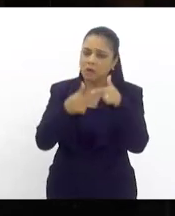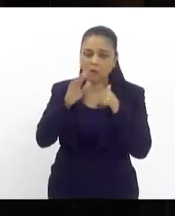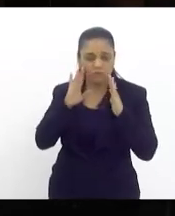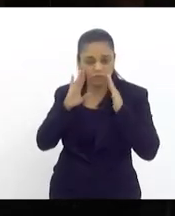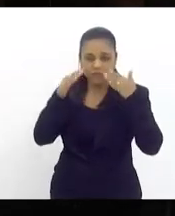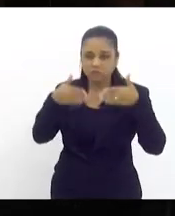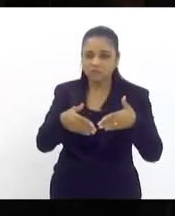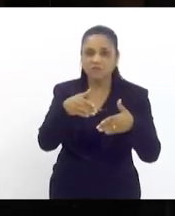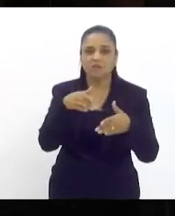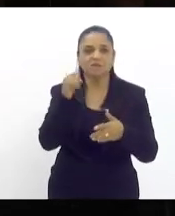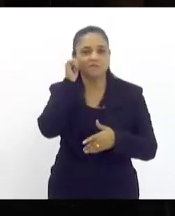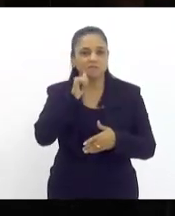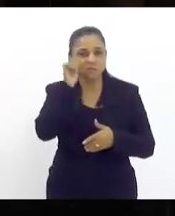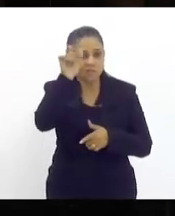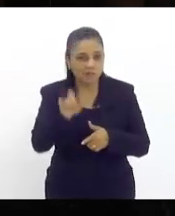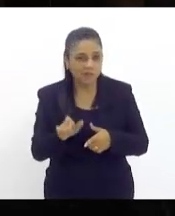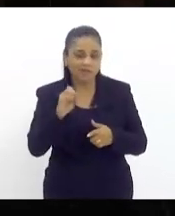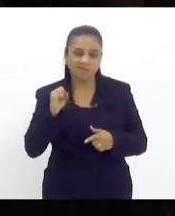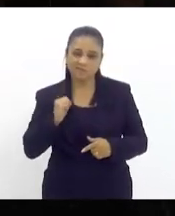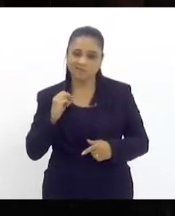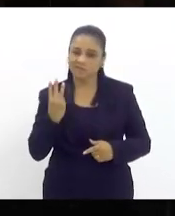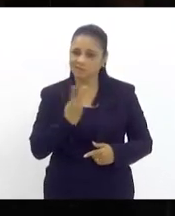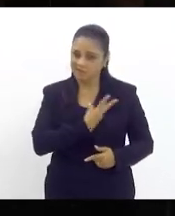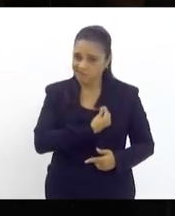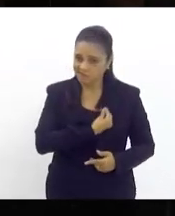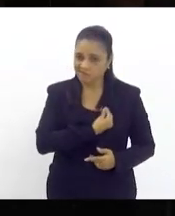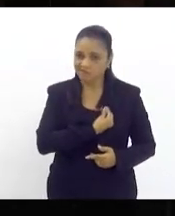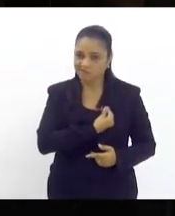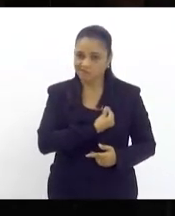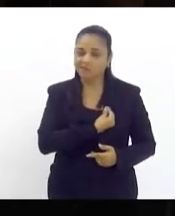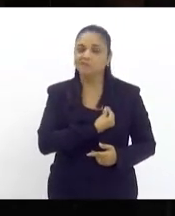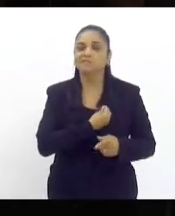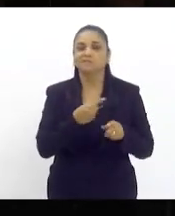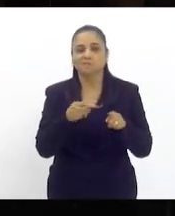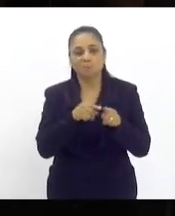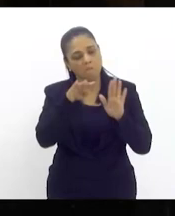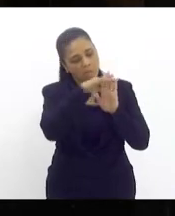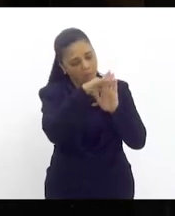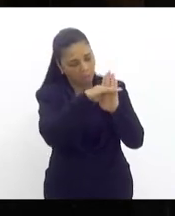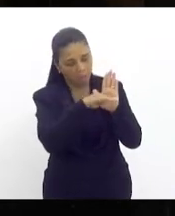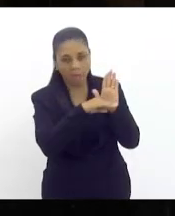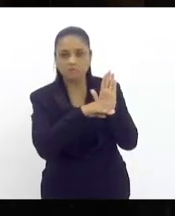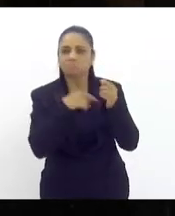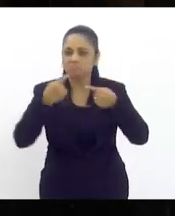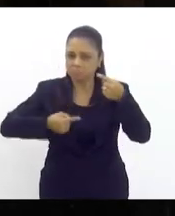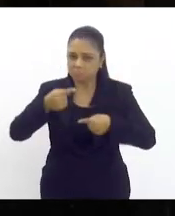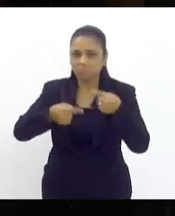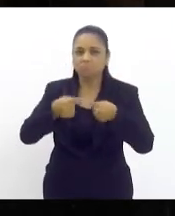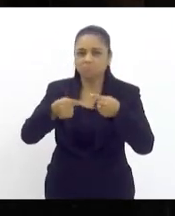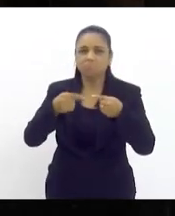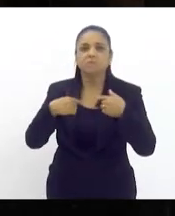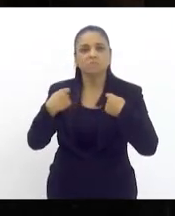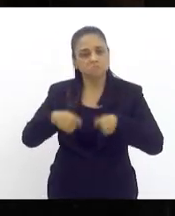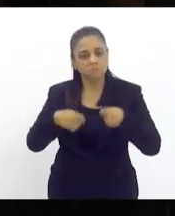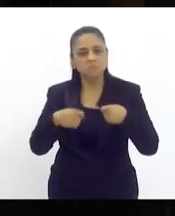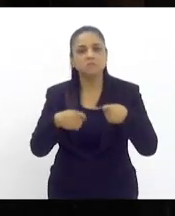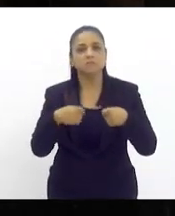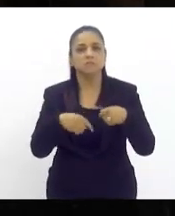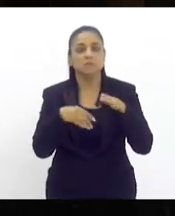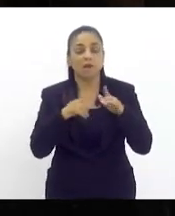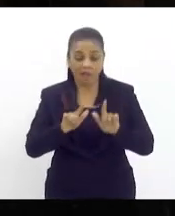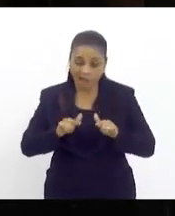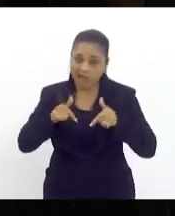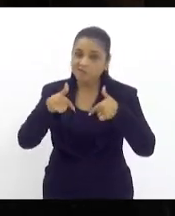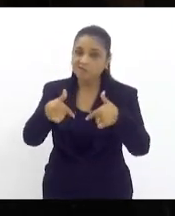as mulheres as mulheres trans que precisam estar na pauta do dia que precisam ser respaldado por ações